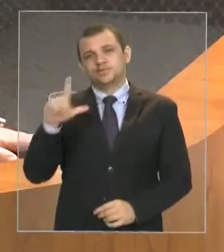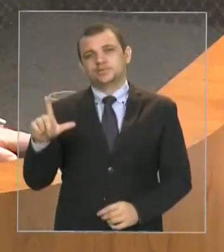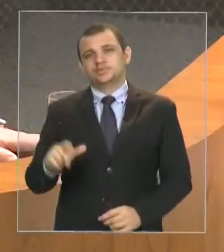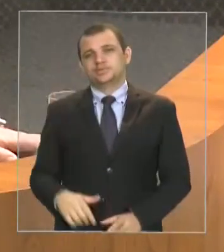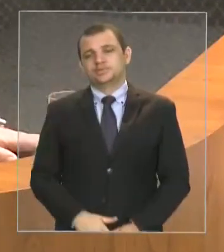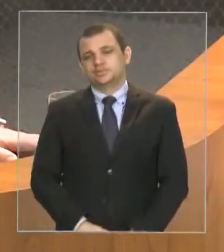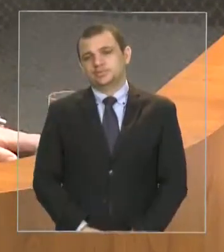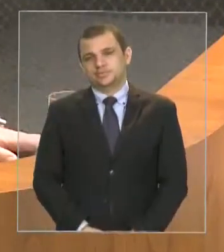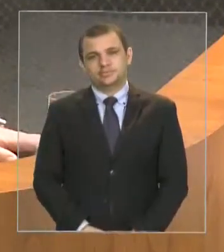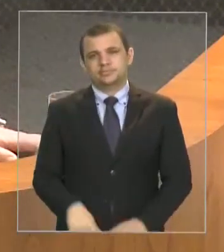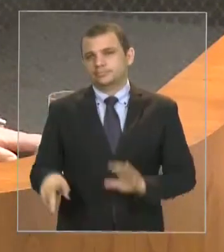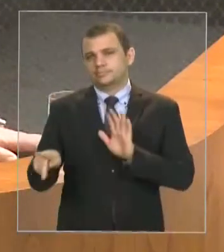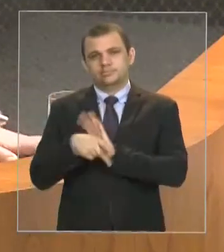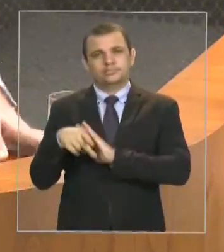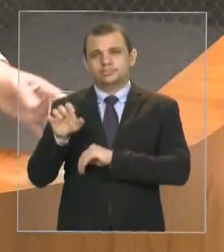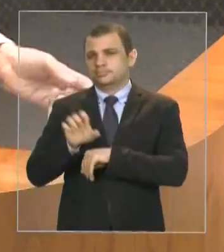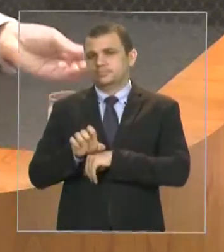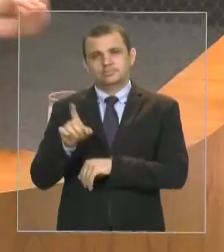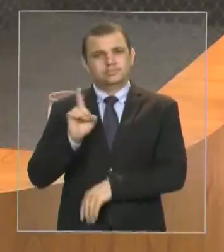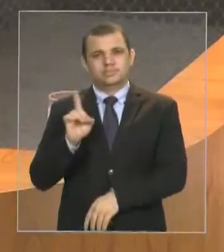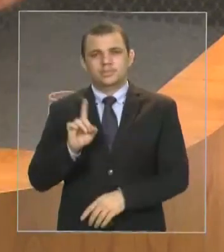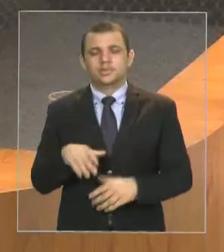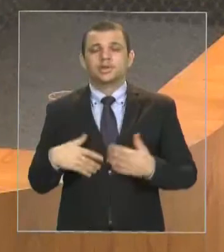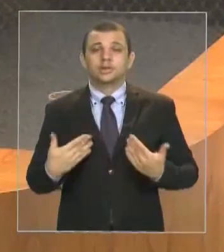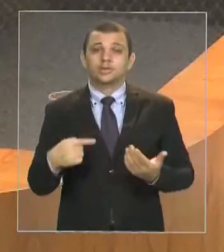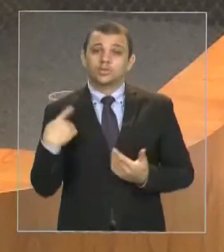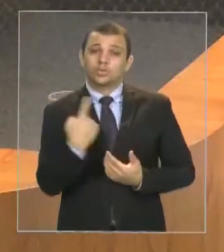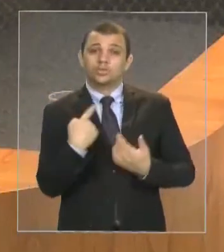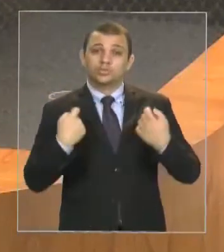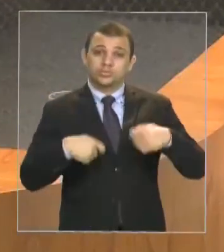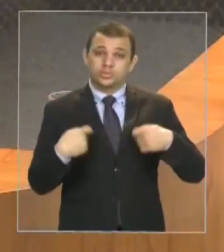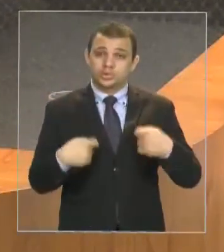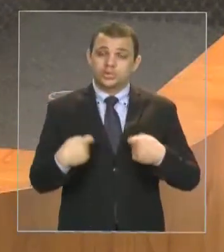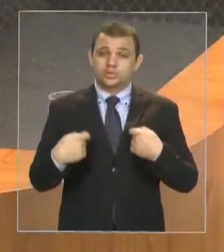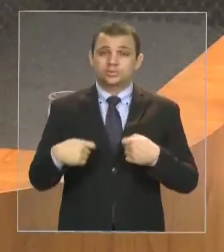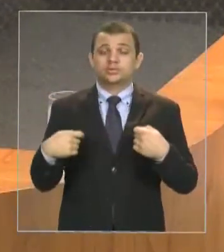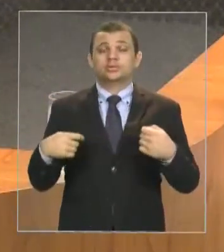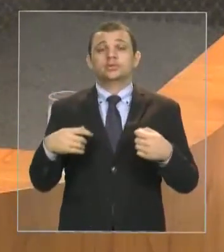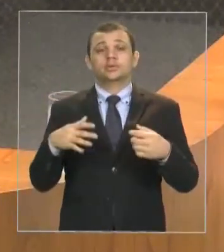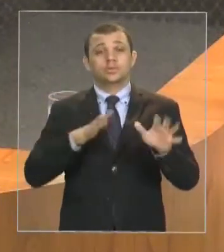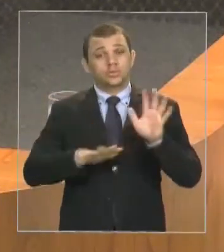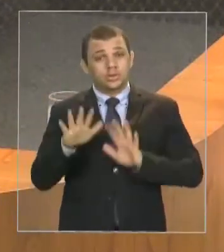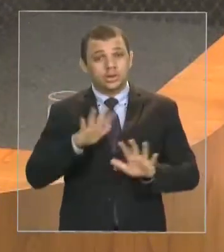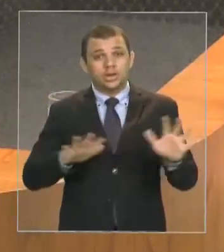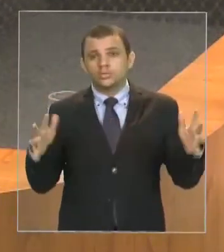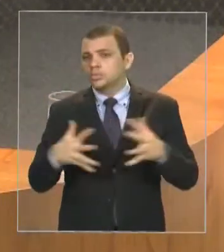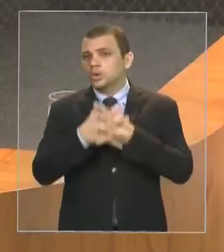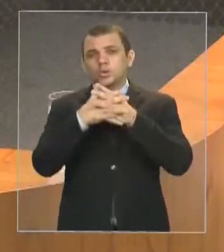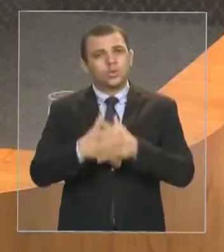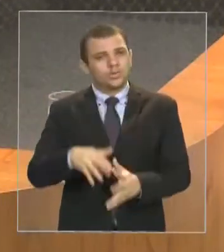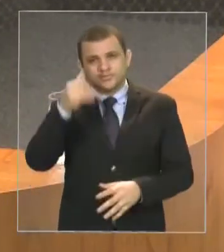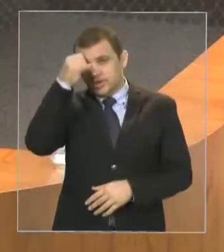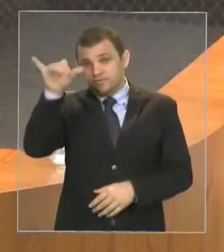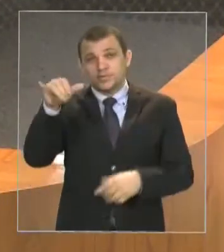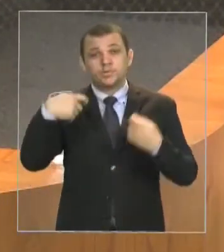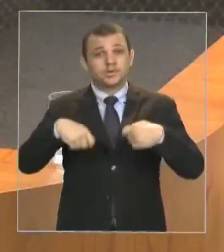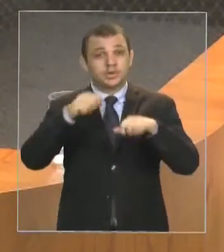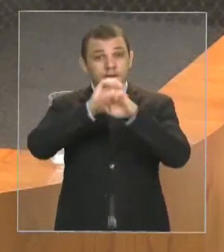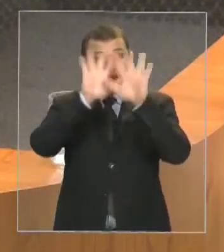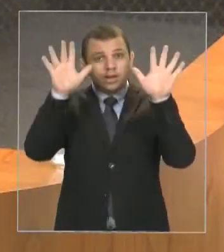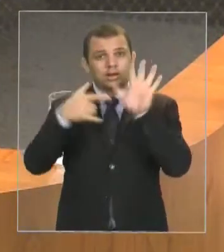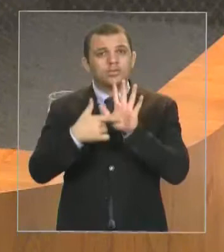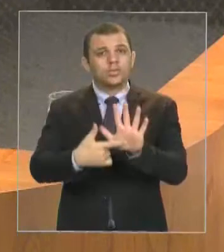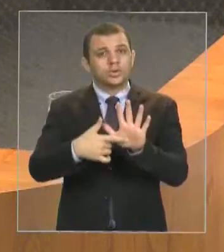São Luís. Então, para que a gente não misture as coisas e faça com clareza para não confundir a